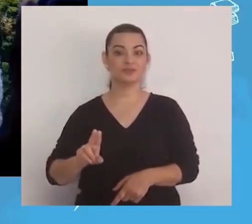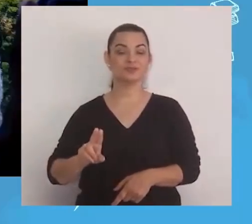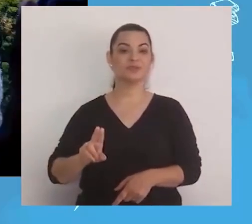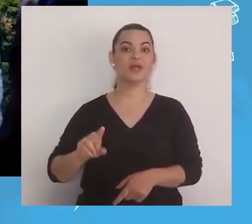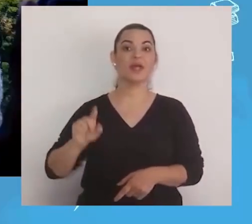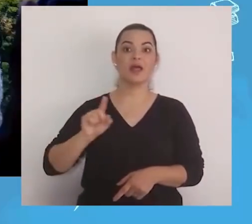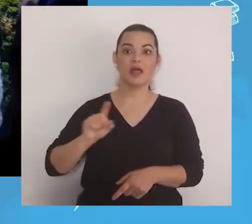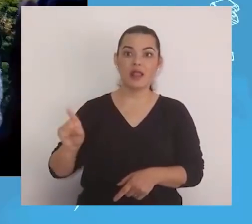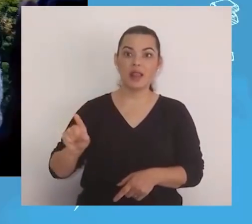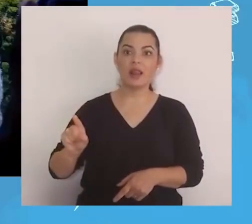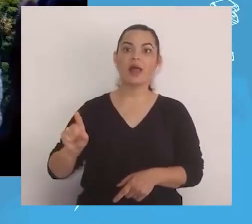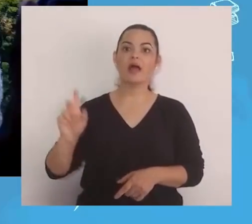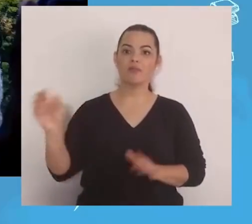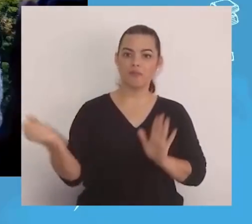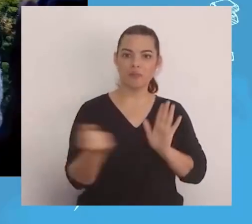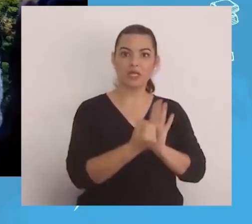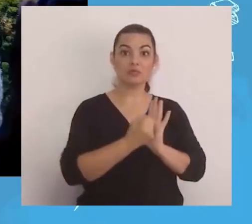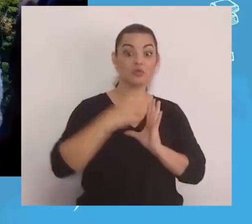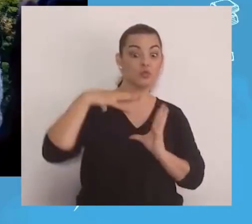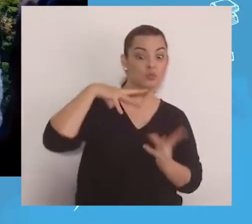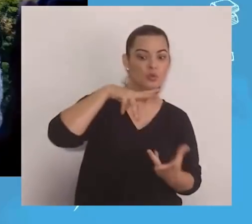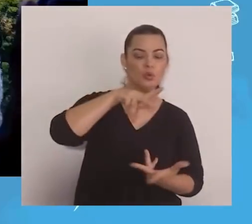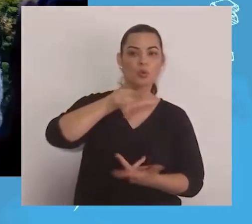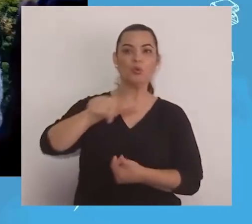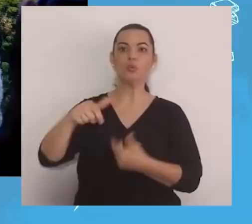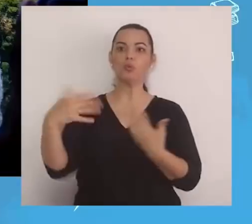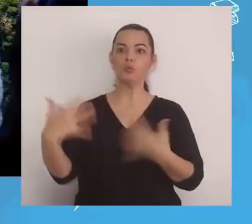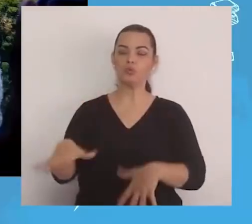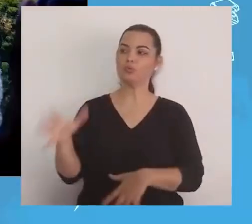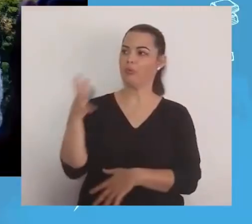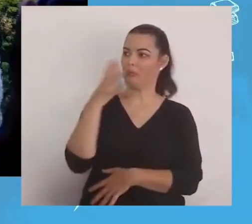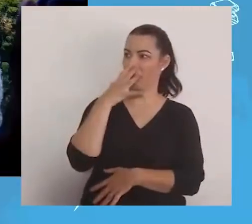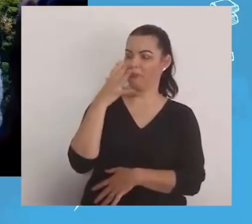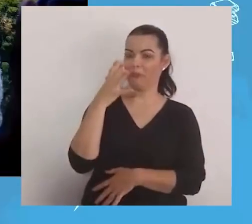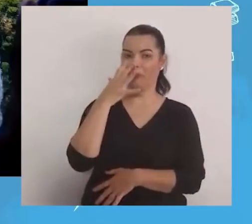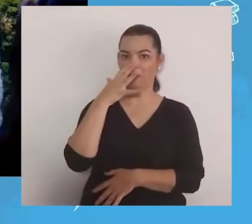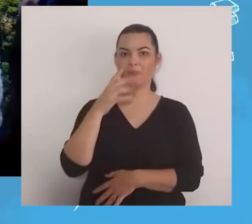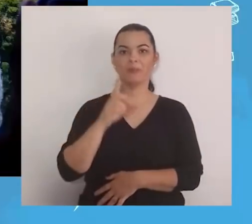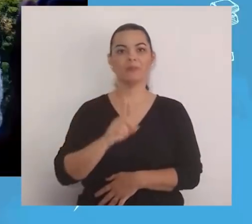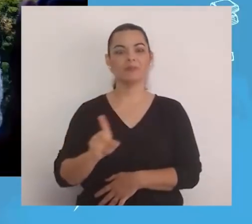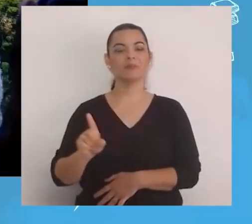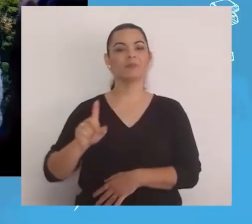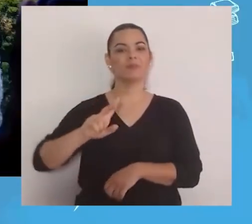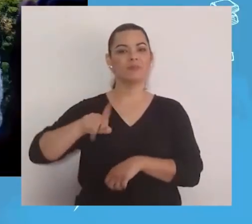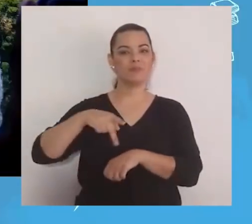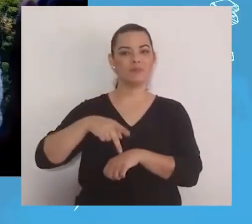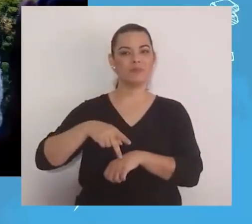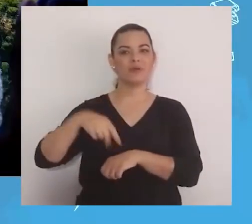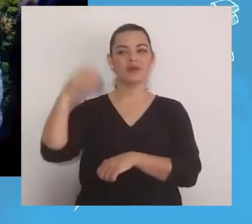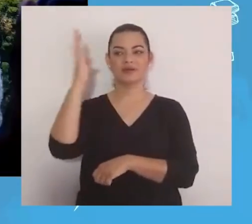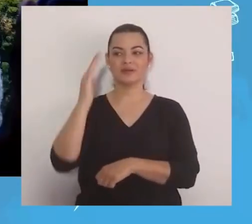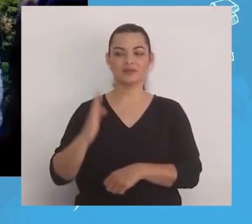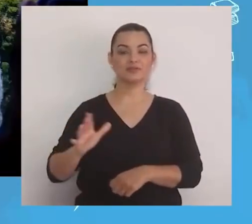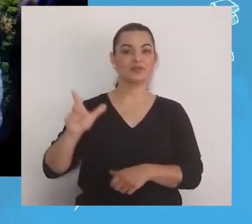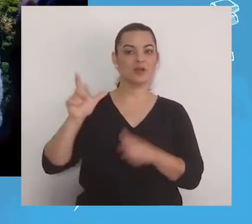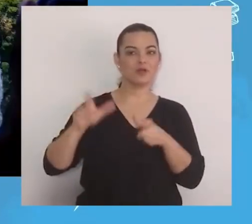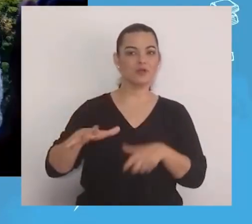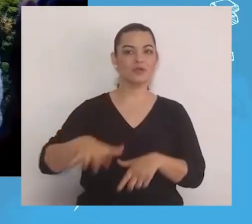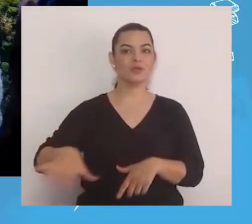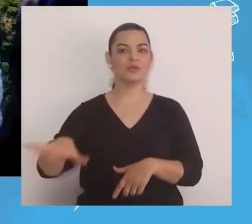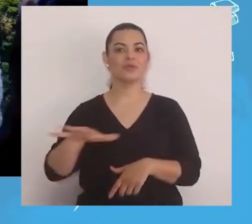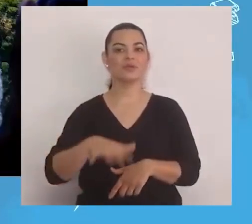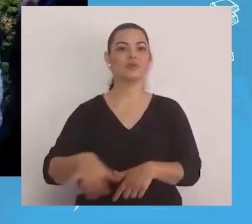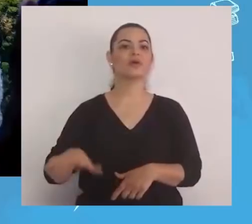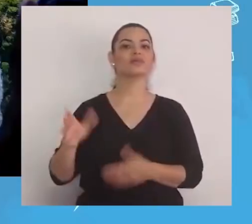patrimônio natural. Vamos lá? Então, olha só, a Pro vai começar mostrando para vocês